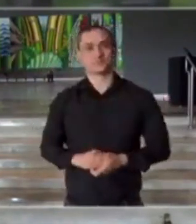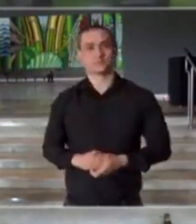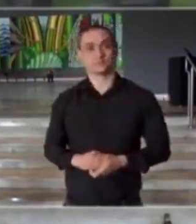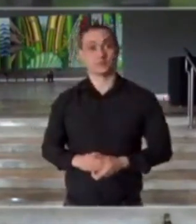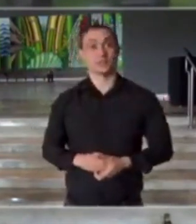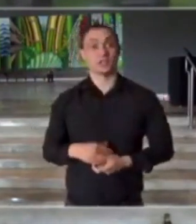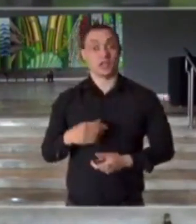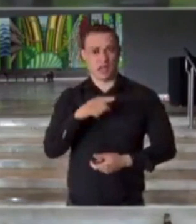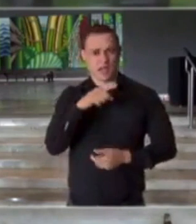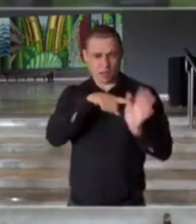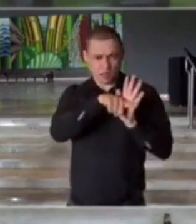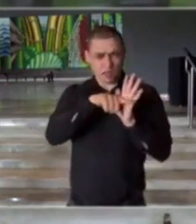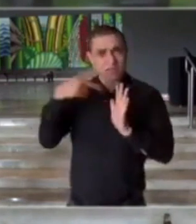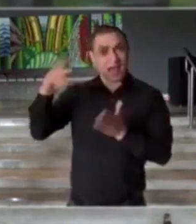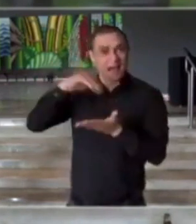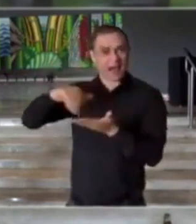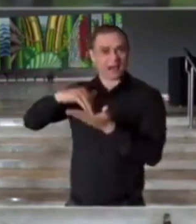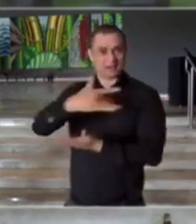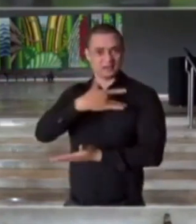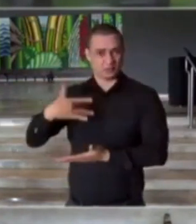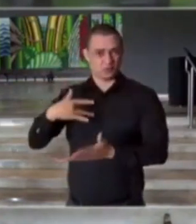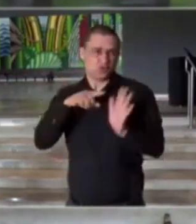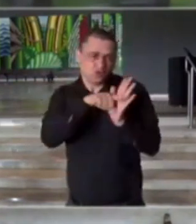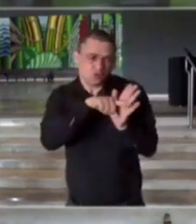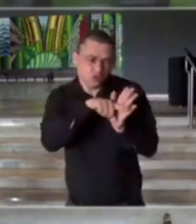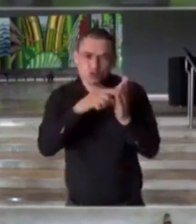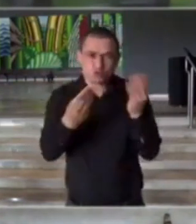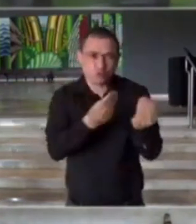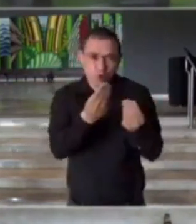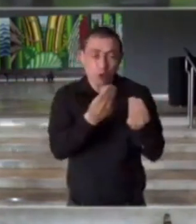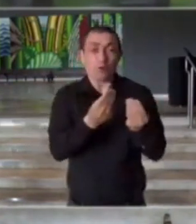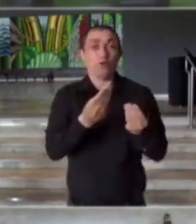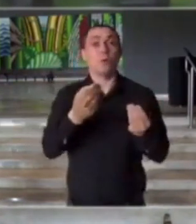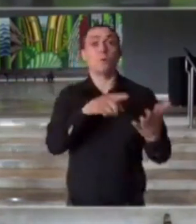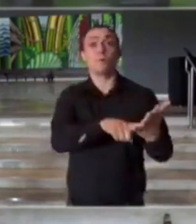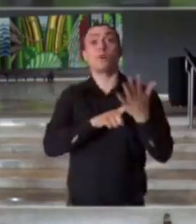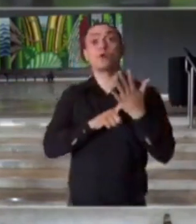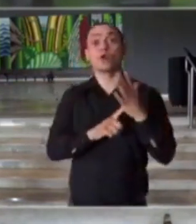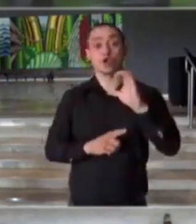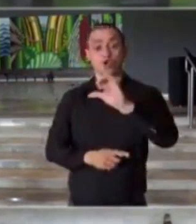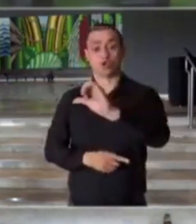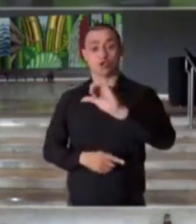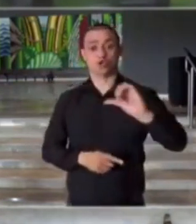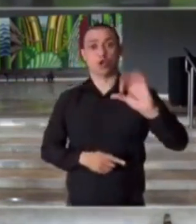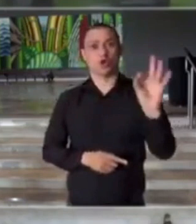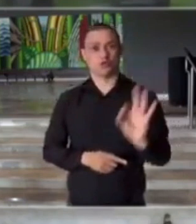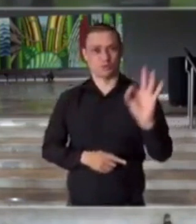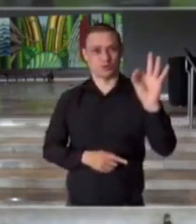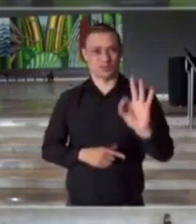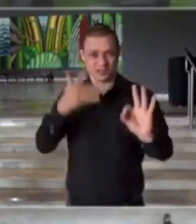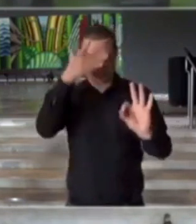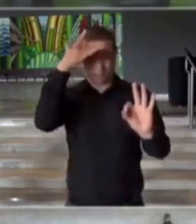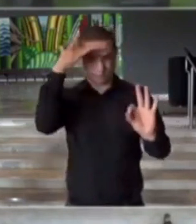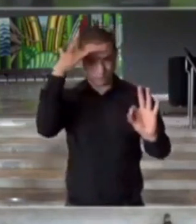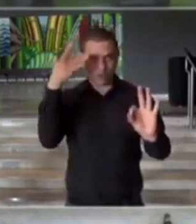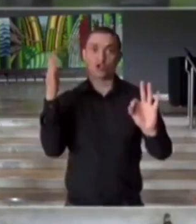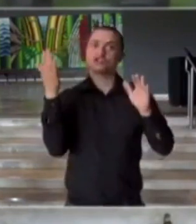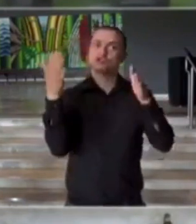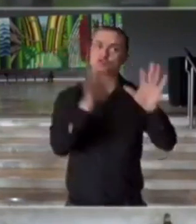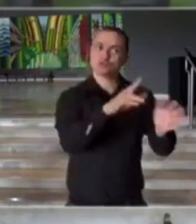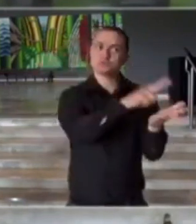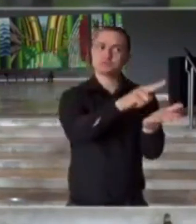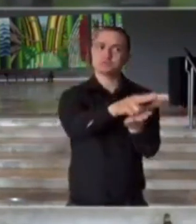pesquisa espontânea da Secretaria de Saúde do Estado de São Paulo e Indica que 99 porcento dos pacientes consultados